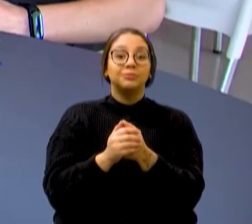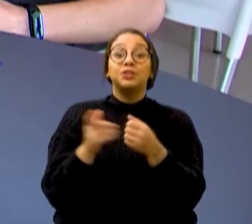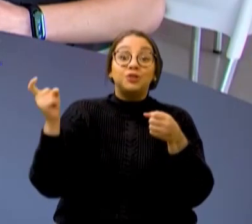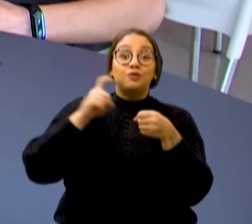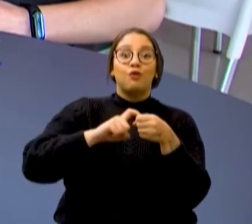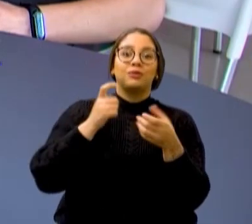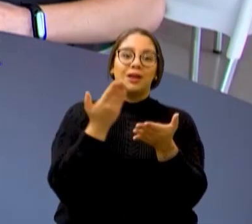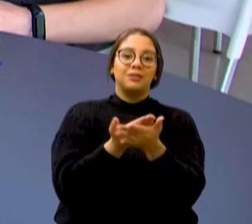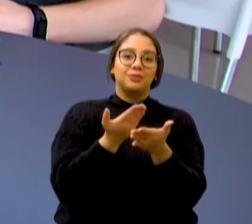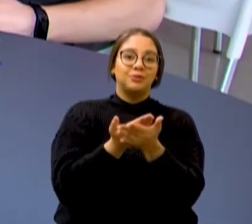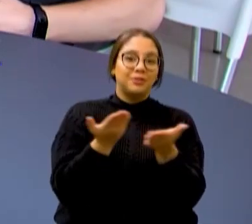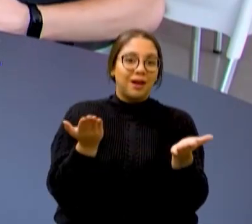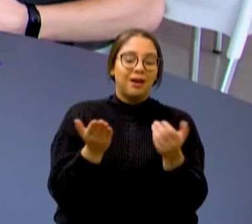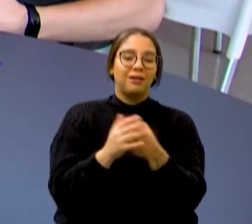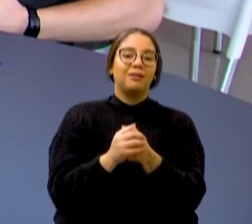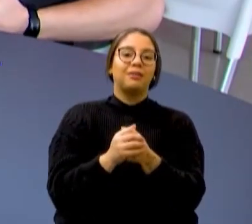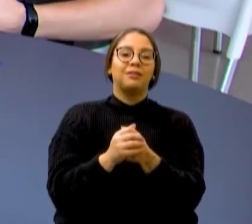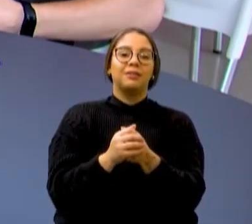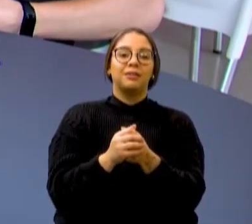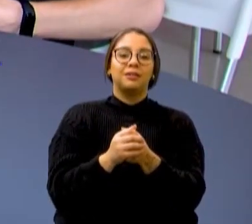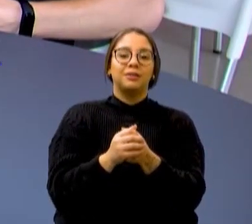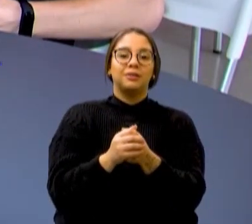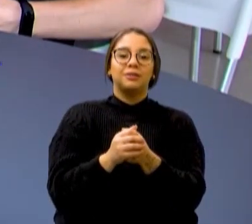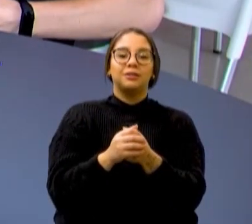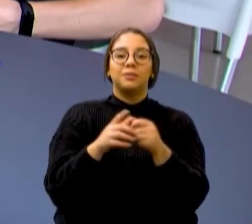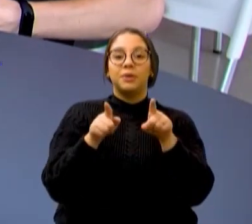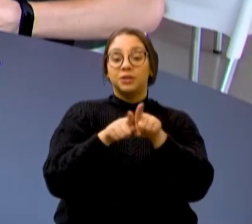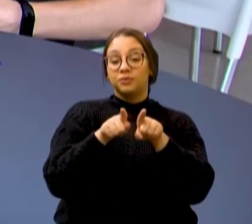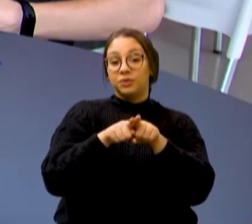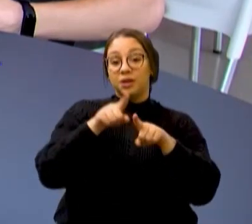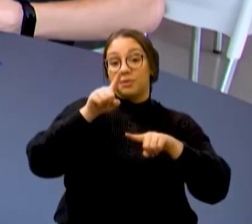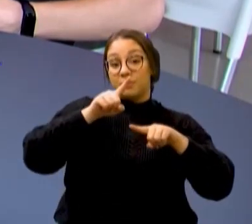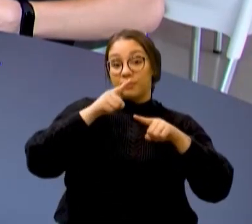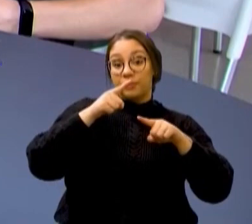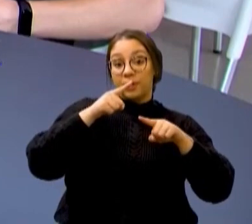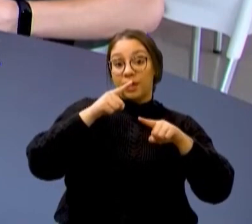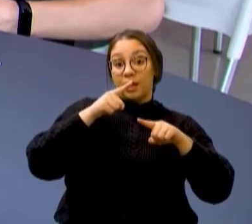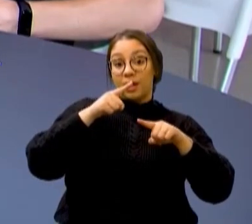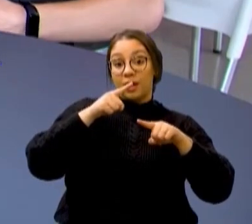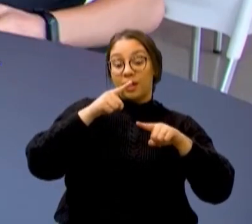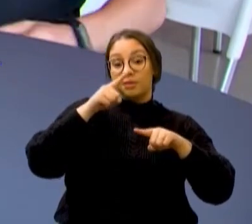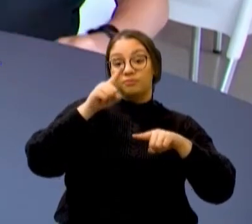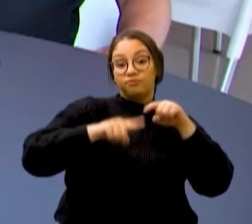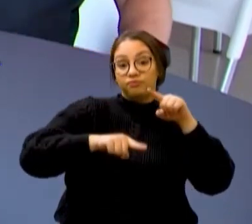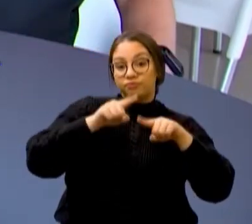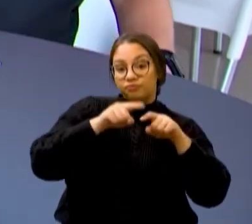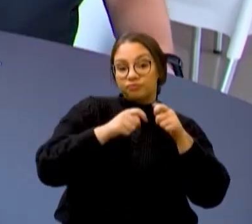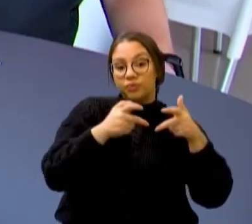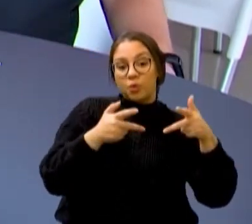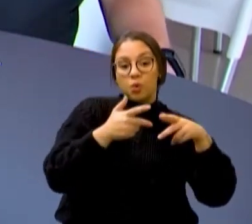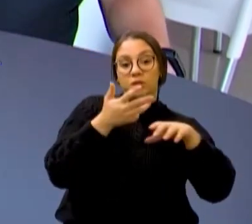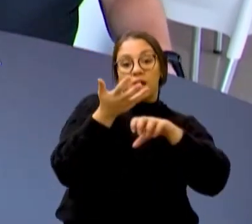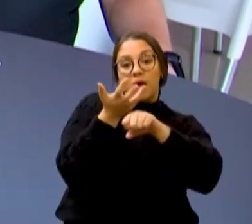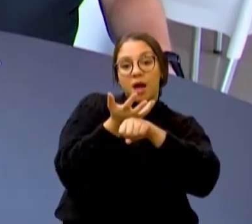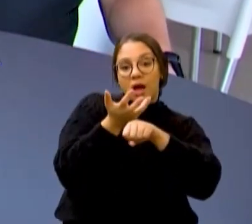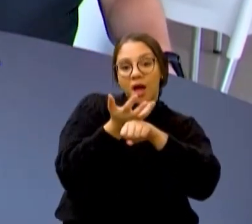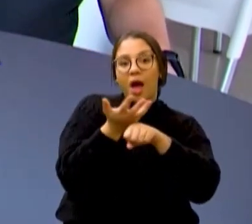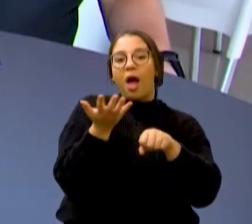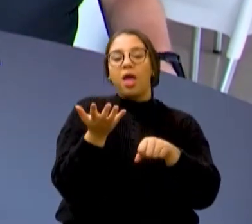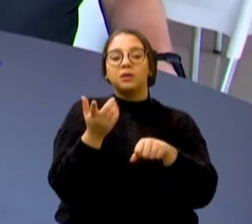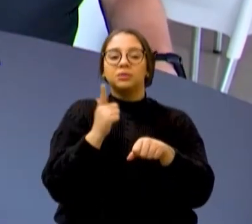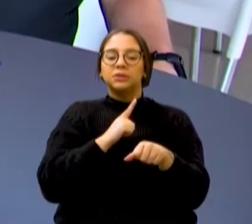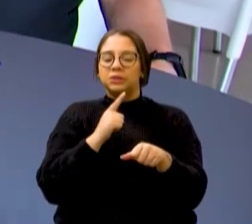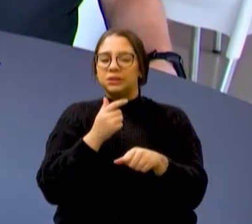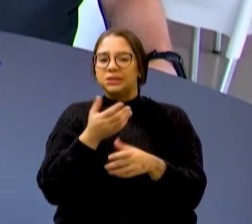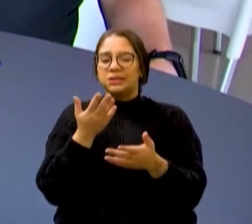repente, de voltar a estudar, né, gente? De repente, pegar as matérias que você tem menos